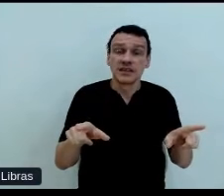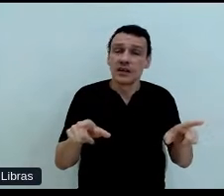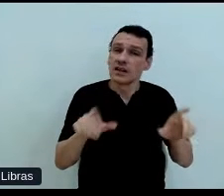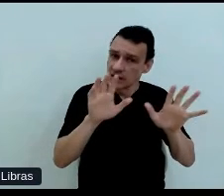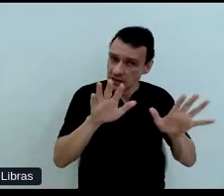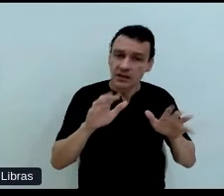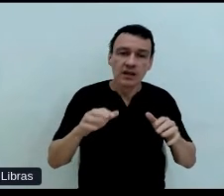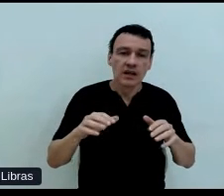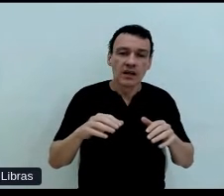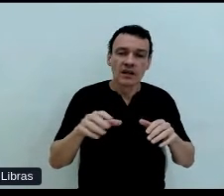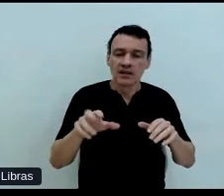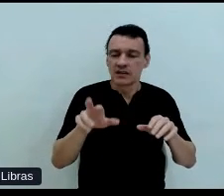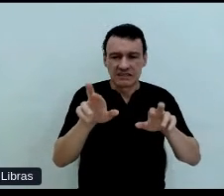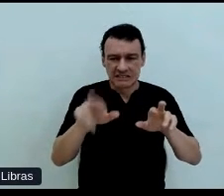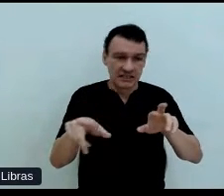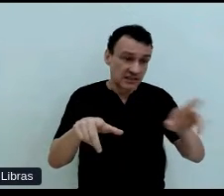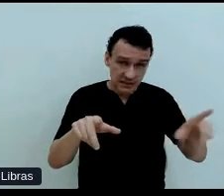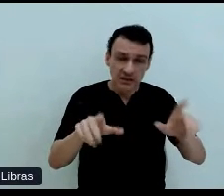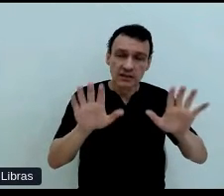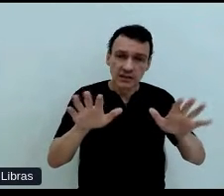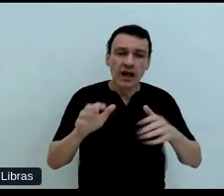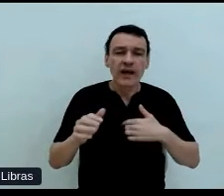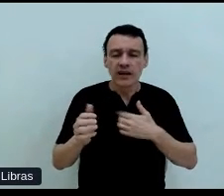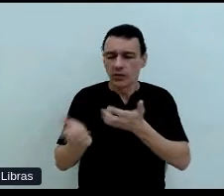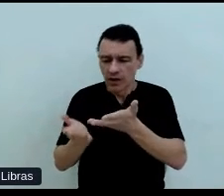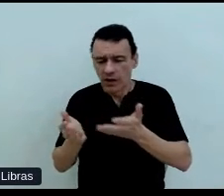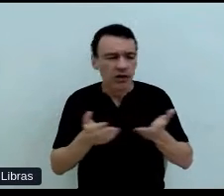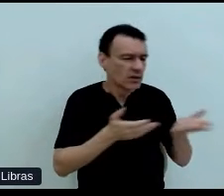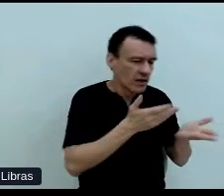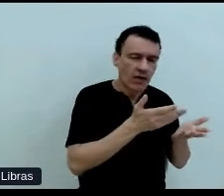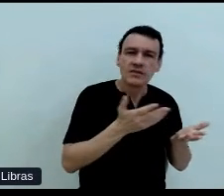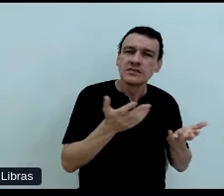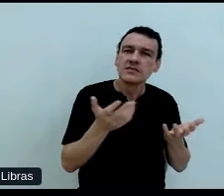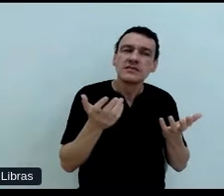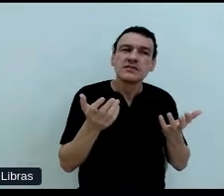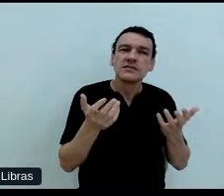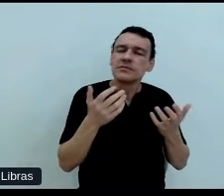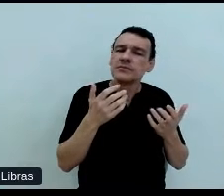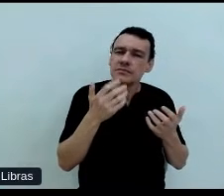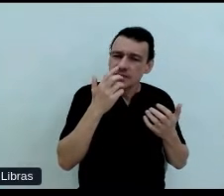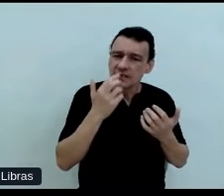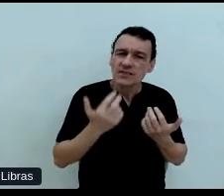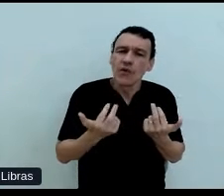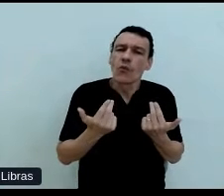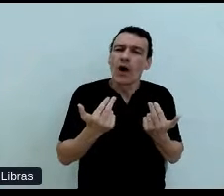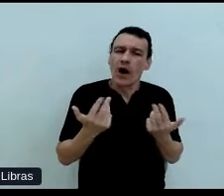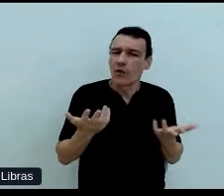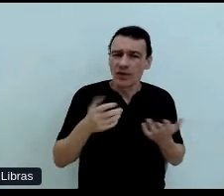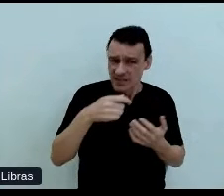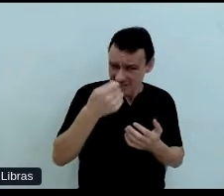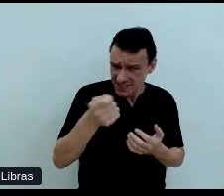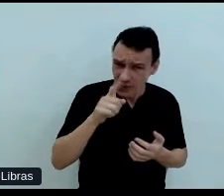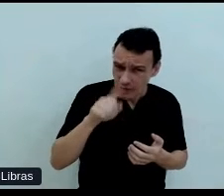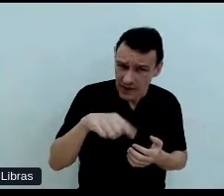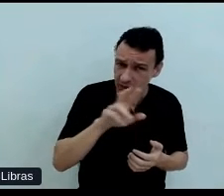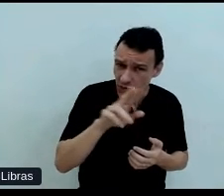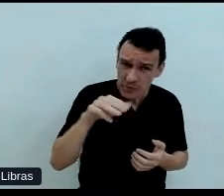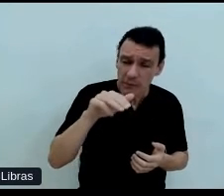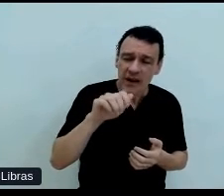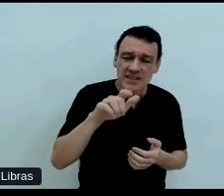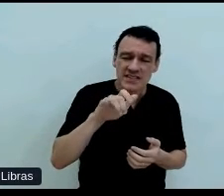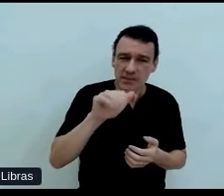forma desigual, e os iguais de forma igual, porque isso é uma máxima aristotélica, inclusive. E